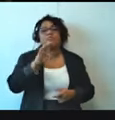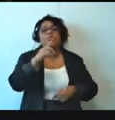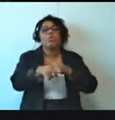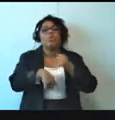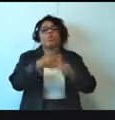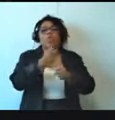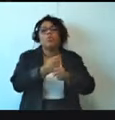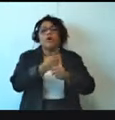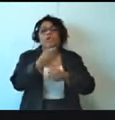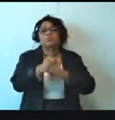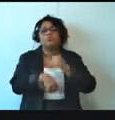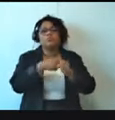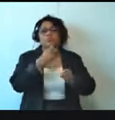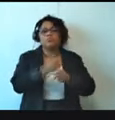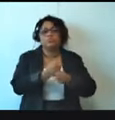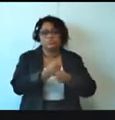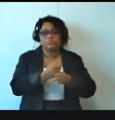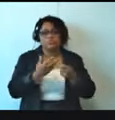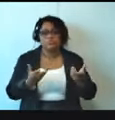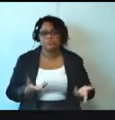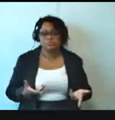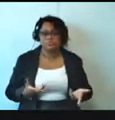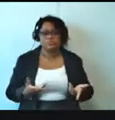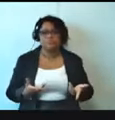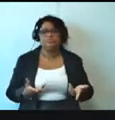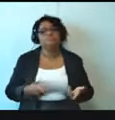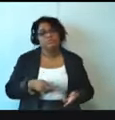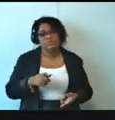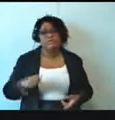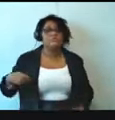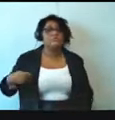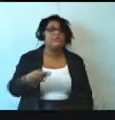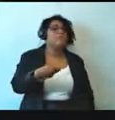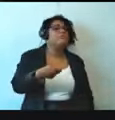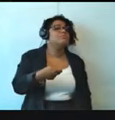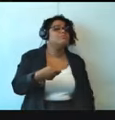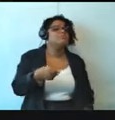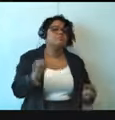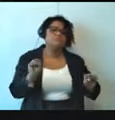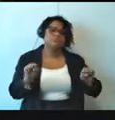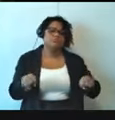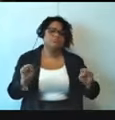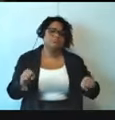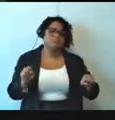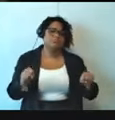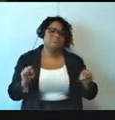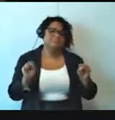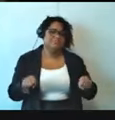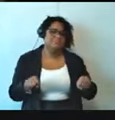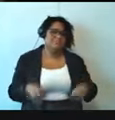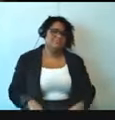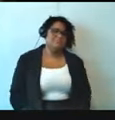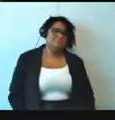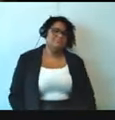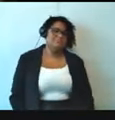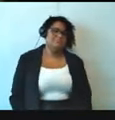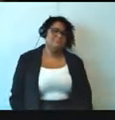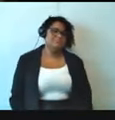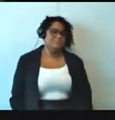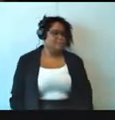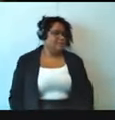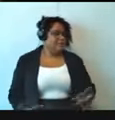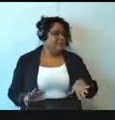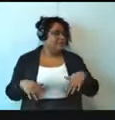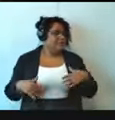motocicleta. Então, eu me pergunto o seguinte: se o espaço é finito,